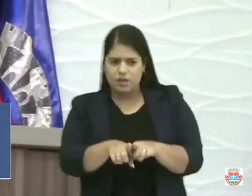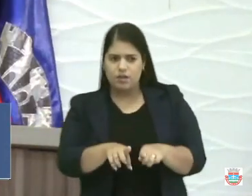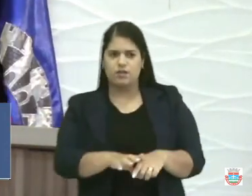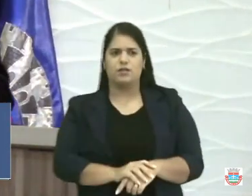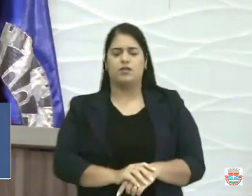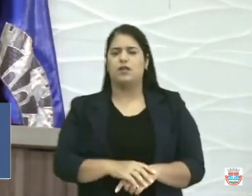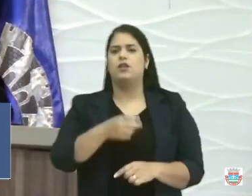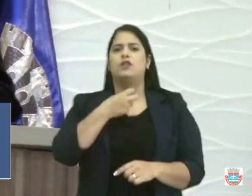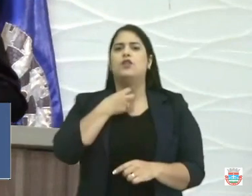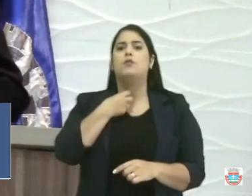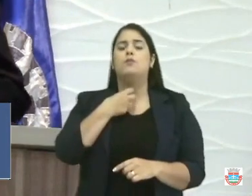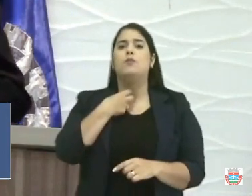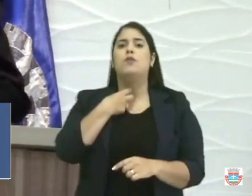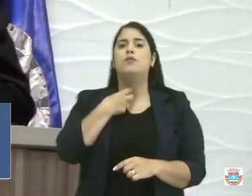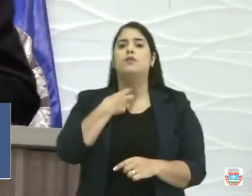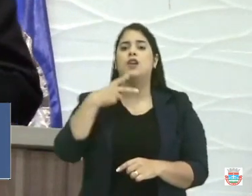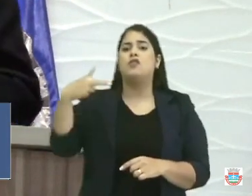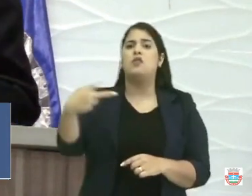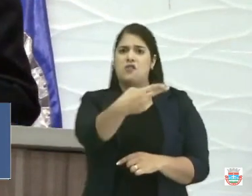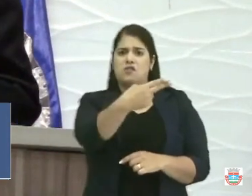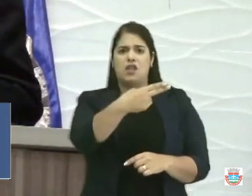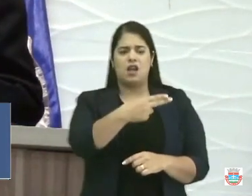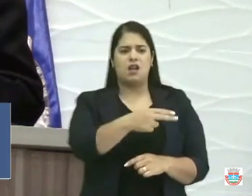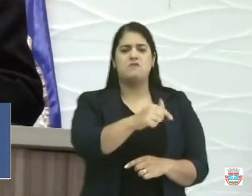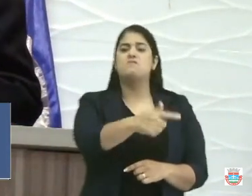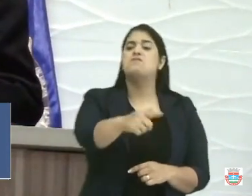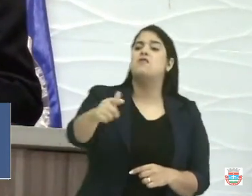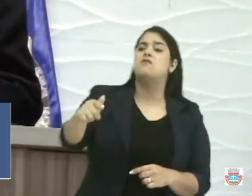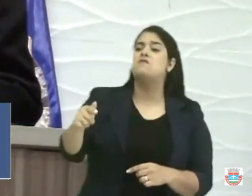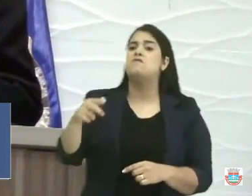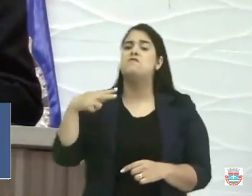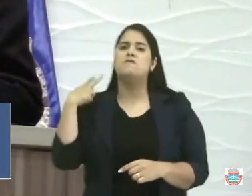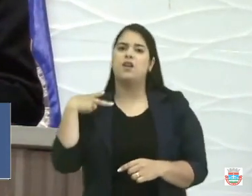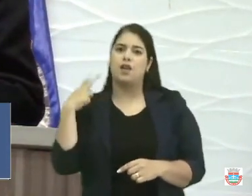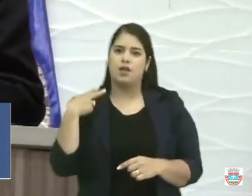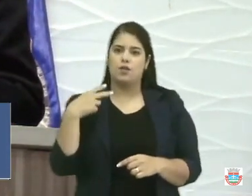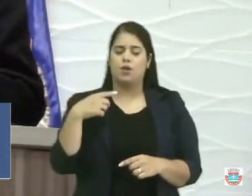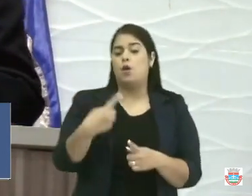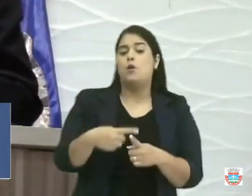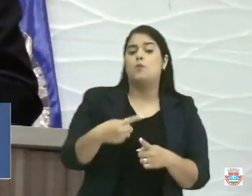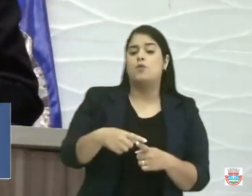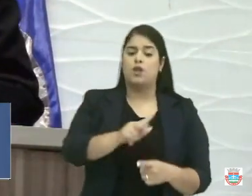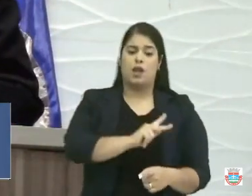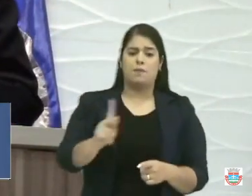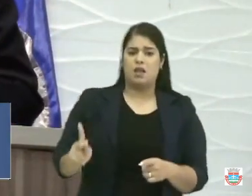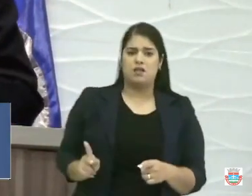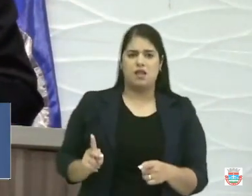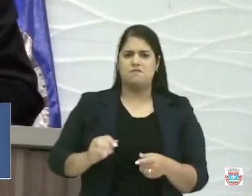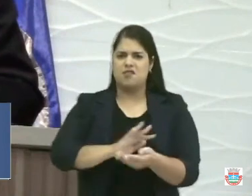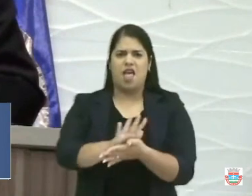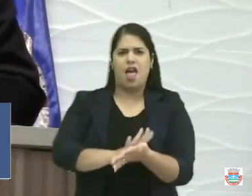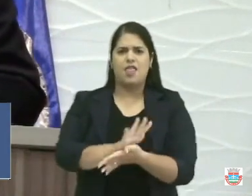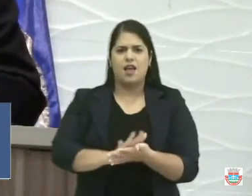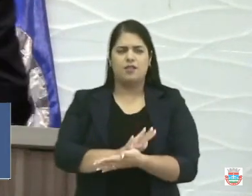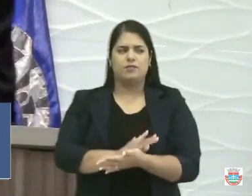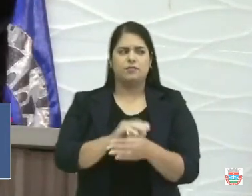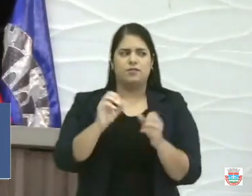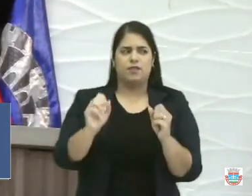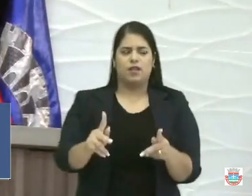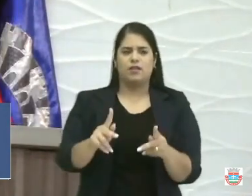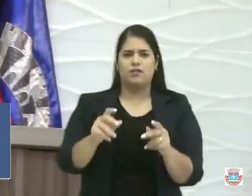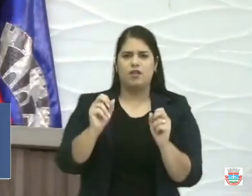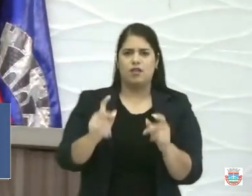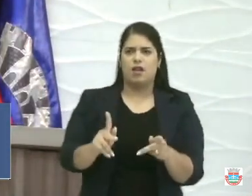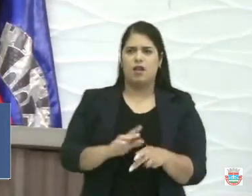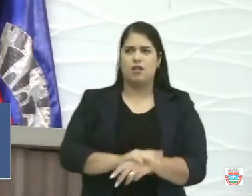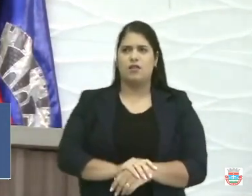não pode desligar microfone nem meu e nenhum vereador aqui. Só porque o senhor é presidente da Câmara, o senhor não é mais que eu não. Nem nada. Nem nada. Botei